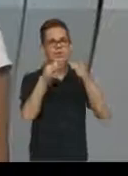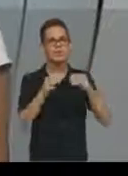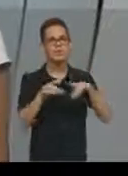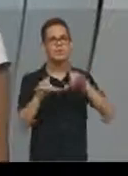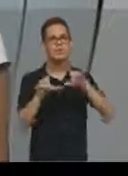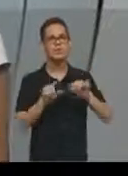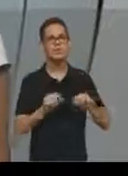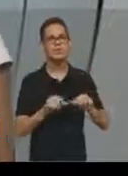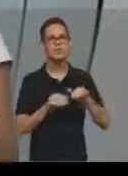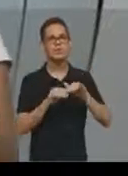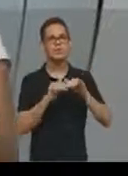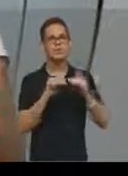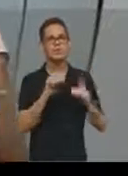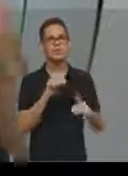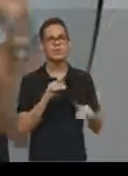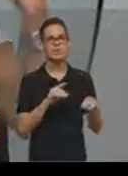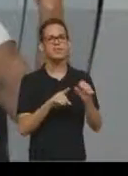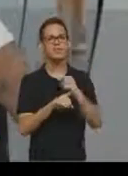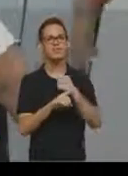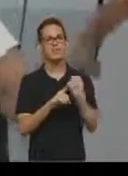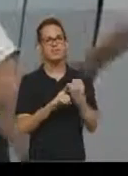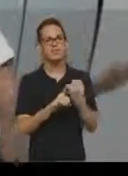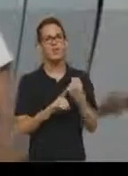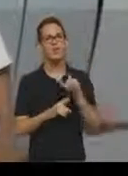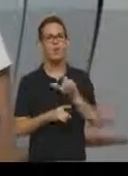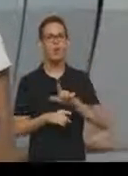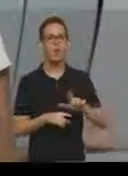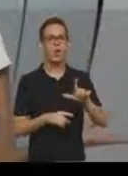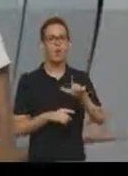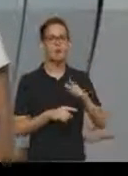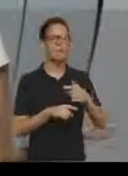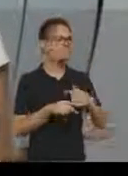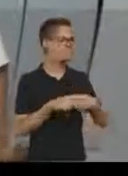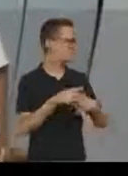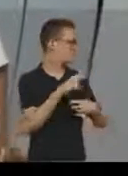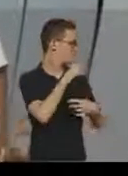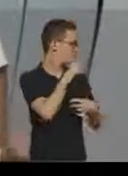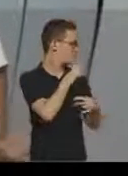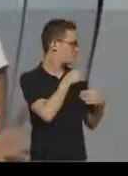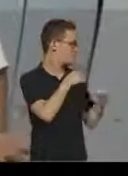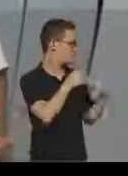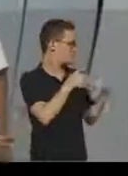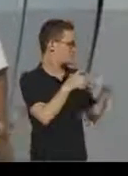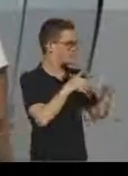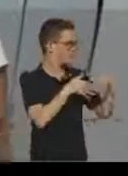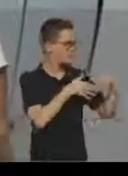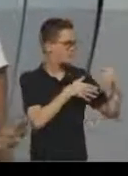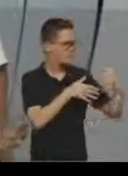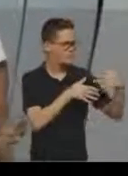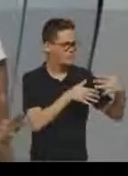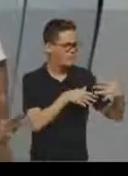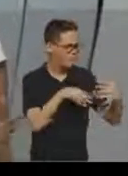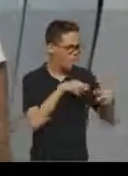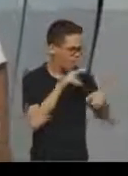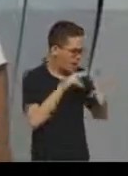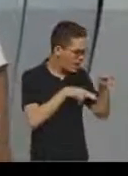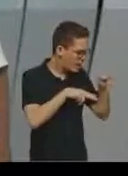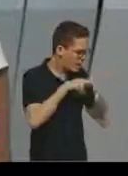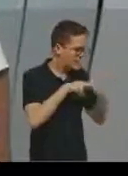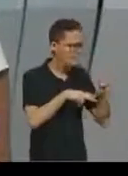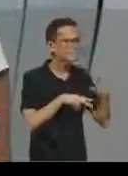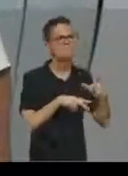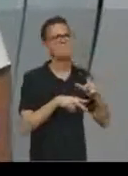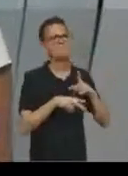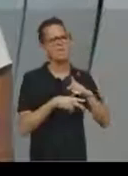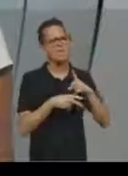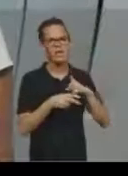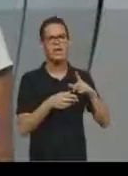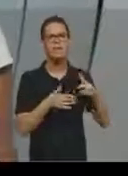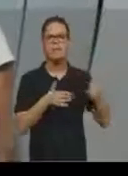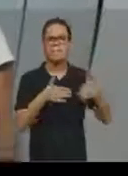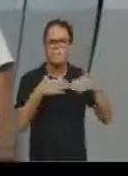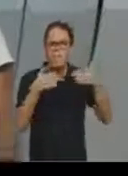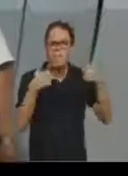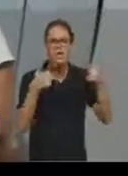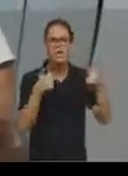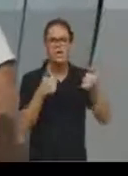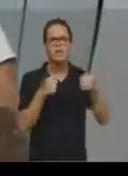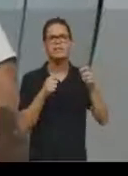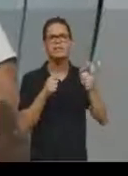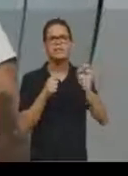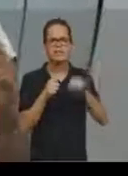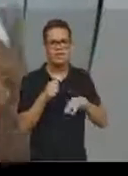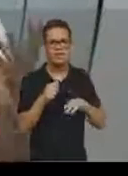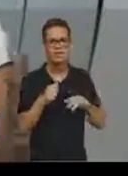sociais. Claro que se a gente olha o nosso passado histórico, a gente consegue compreender, né, alterações, a gente